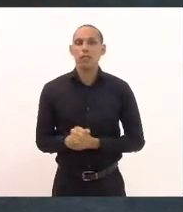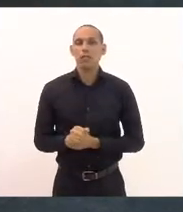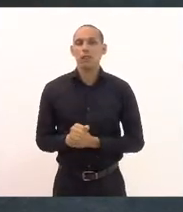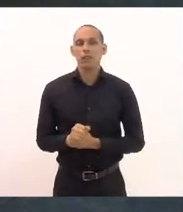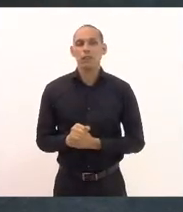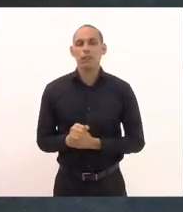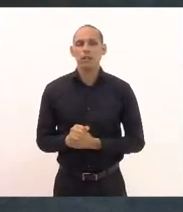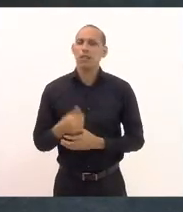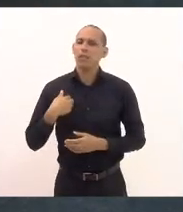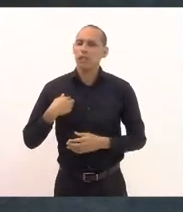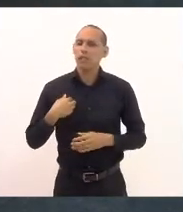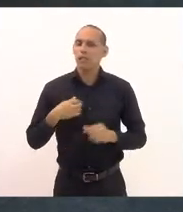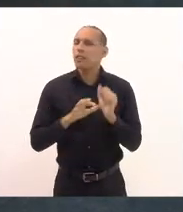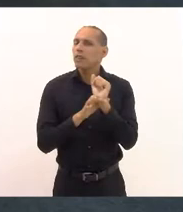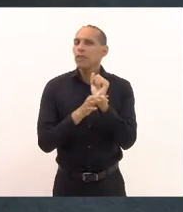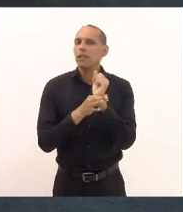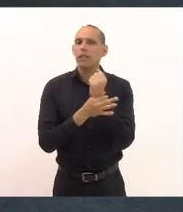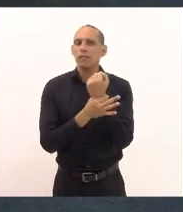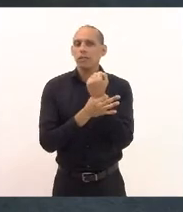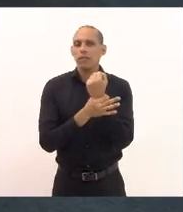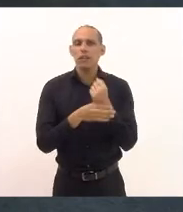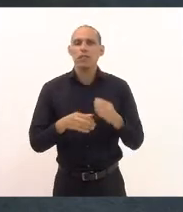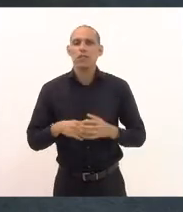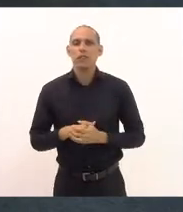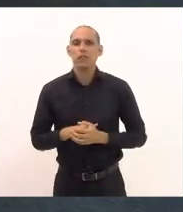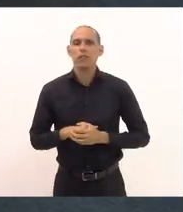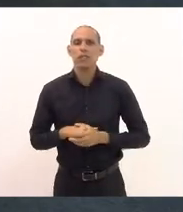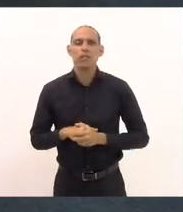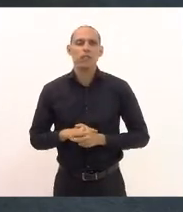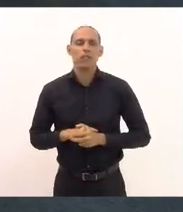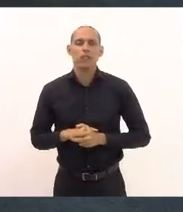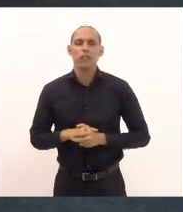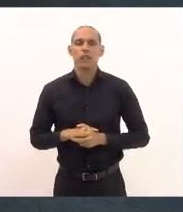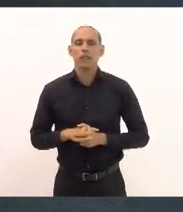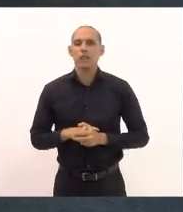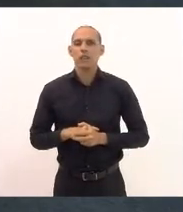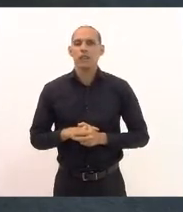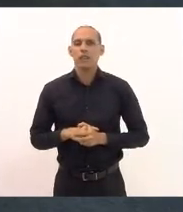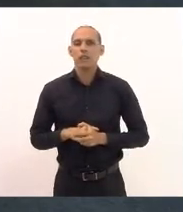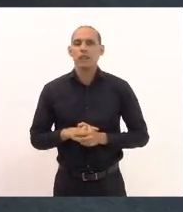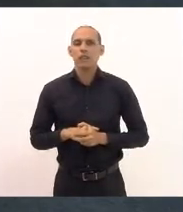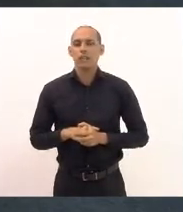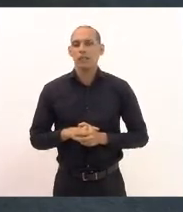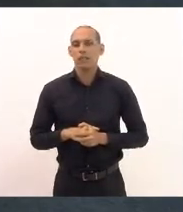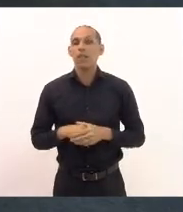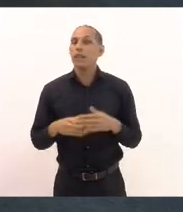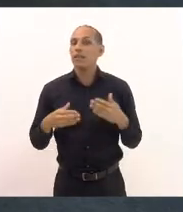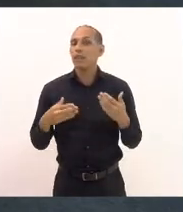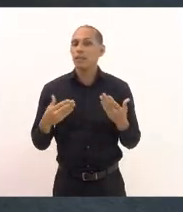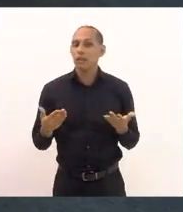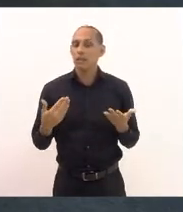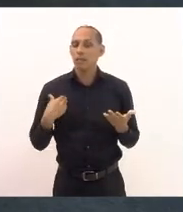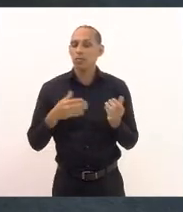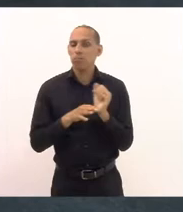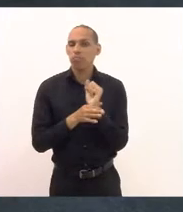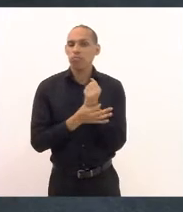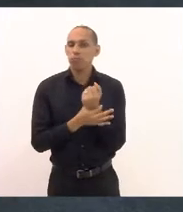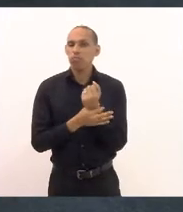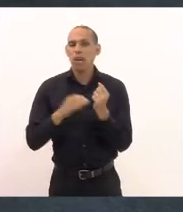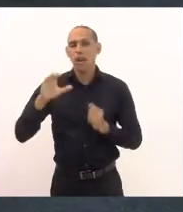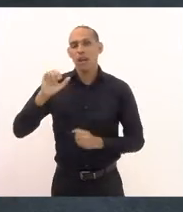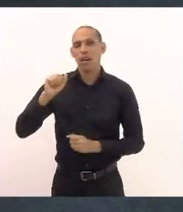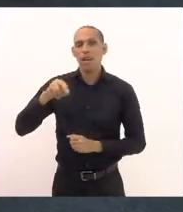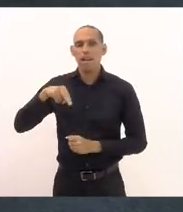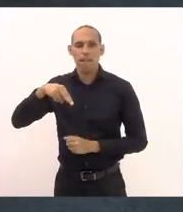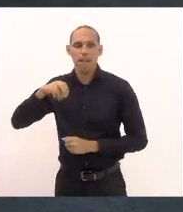que Vossa Excelência conhece o Clube Tamoio. Garanto que o deputado Canella